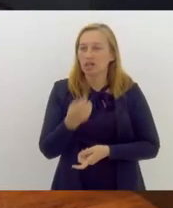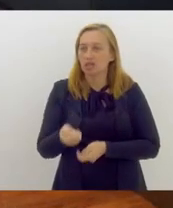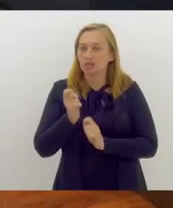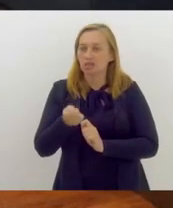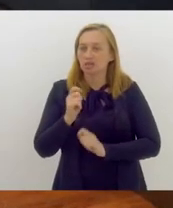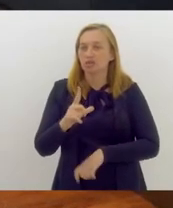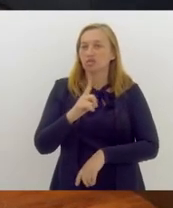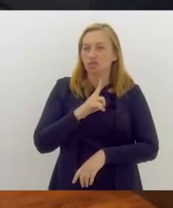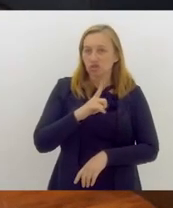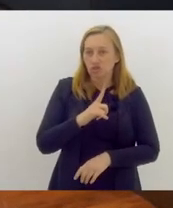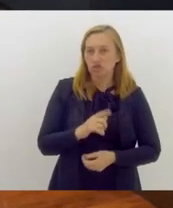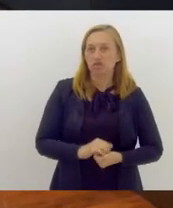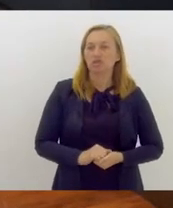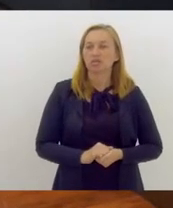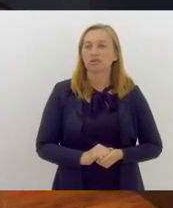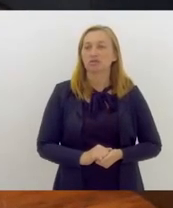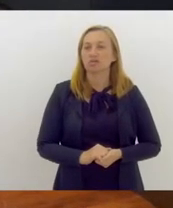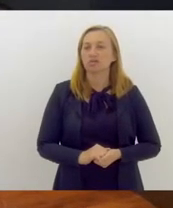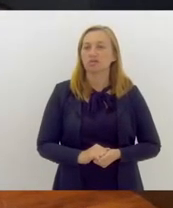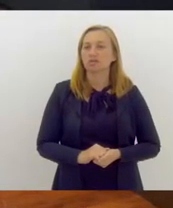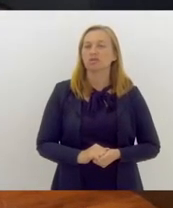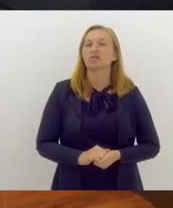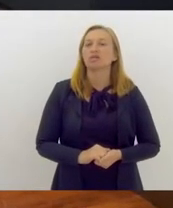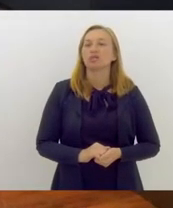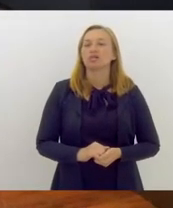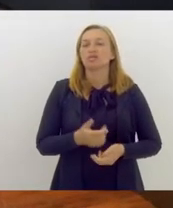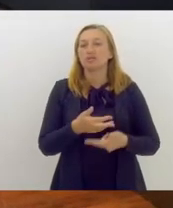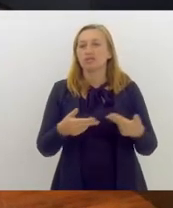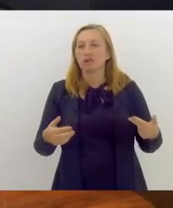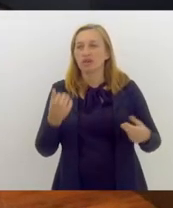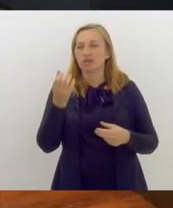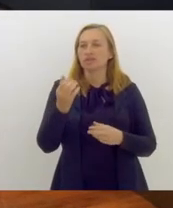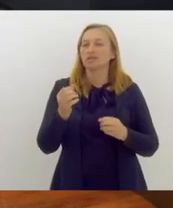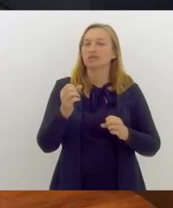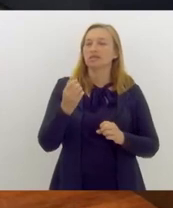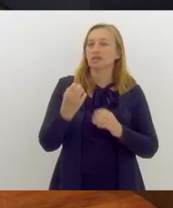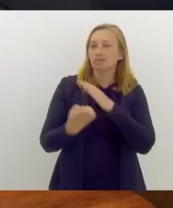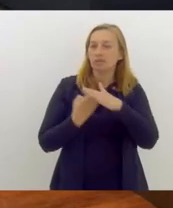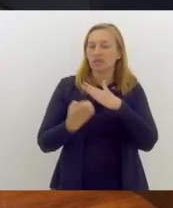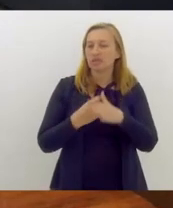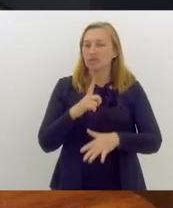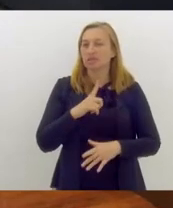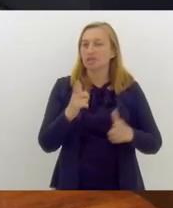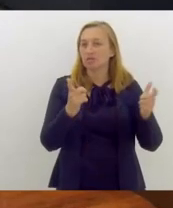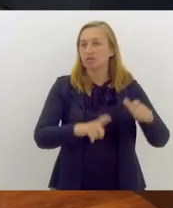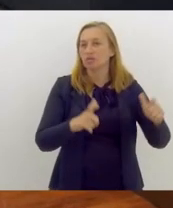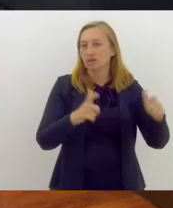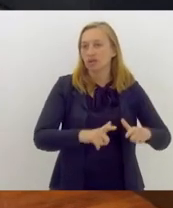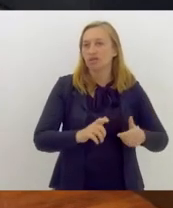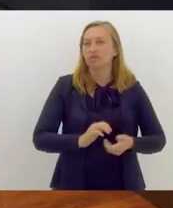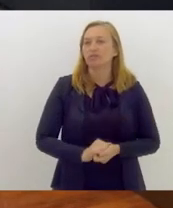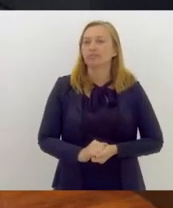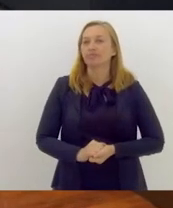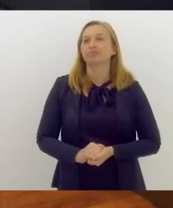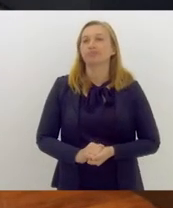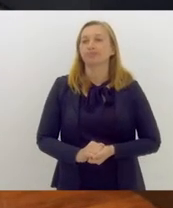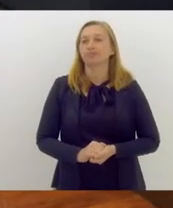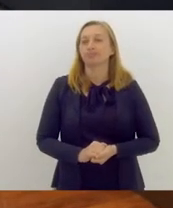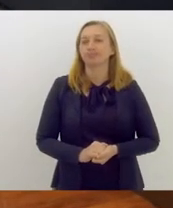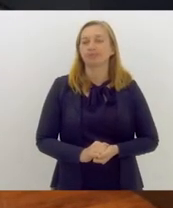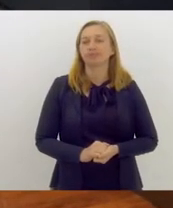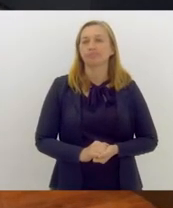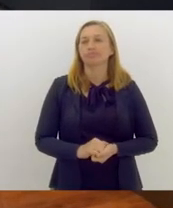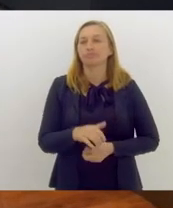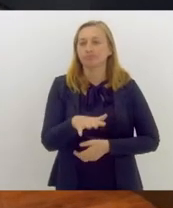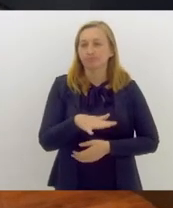Sepetiba tinha tomado por grandes empresas como atacar CSA a Siderúrgica do Atlântico a